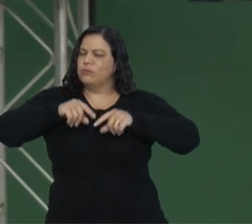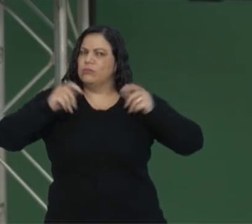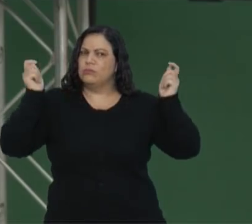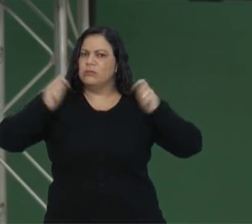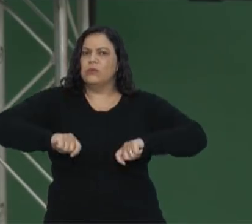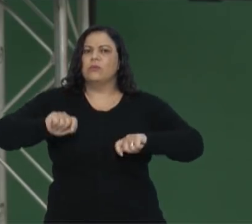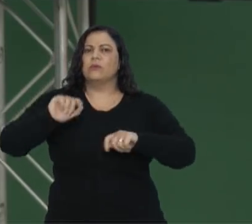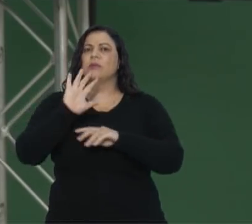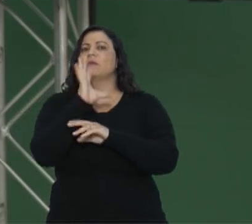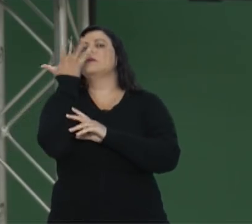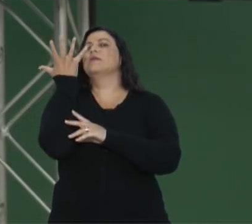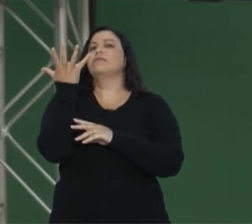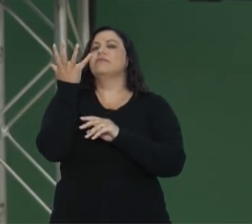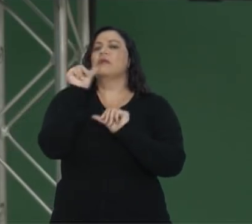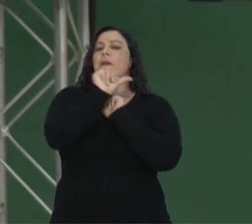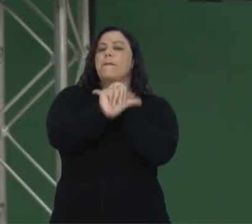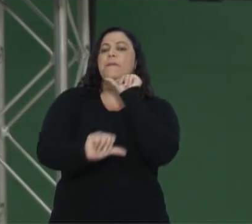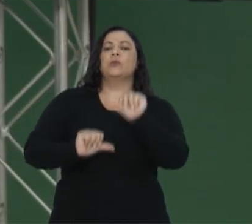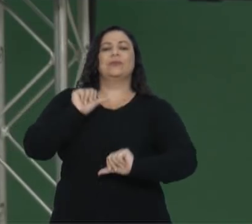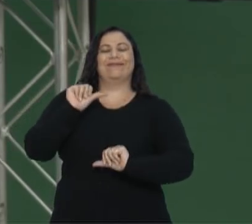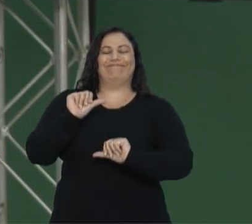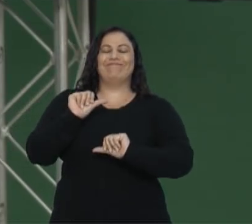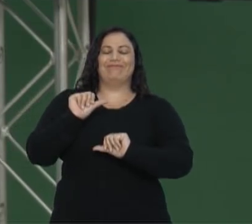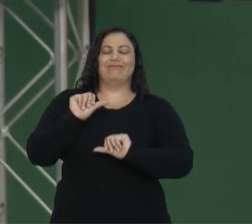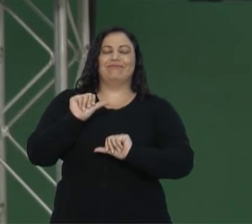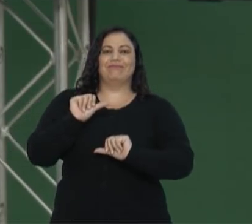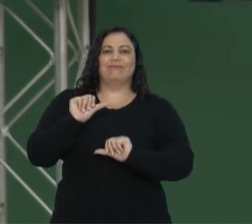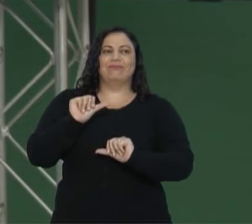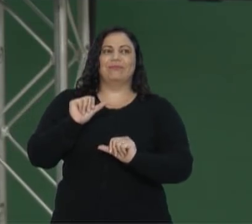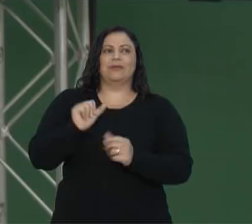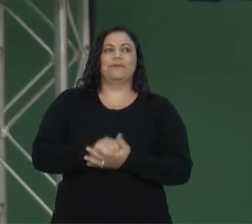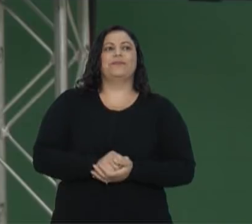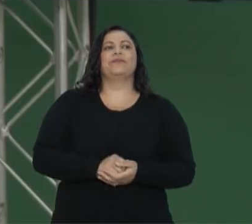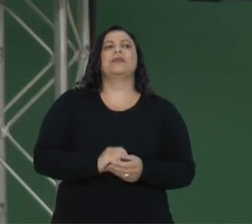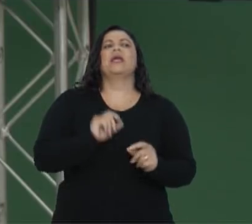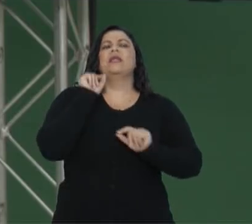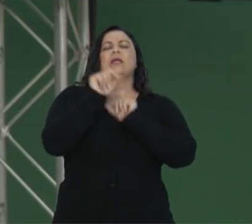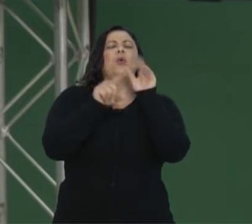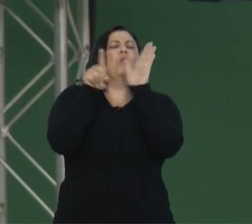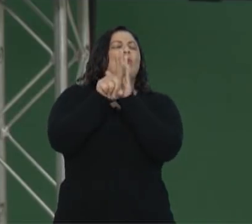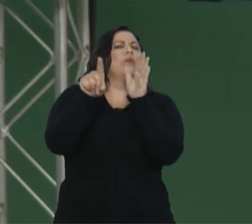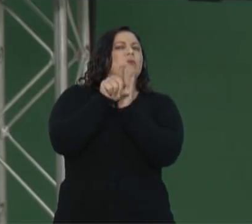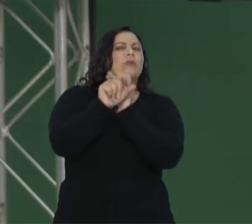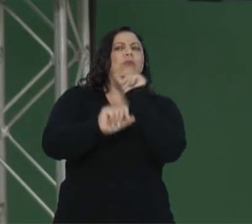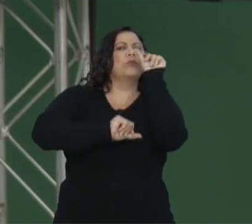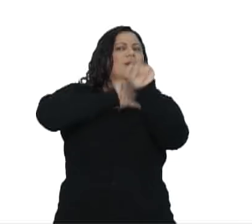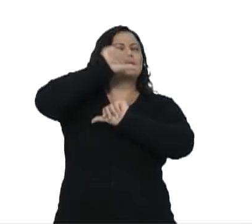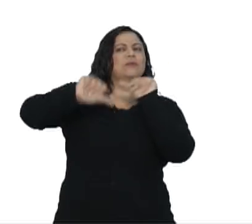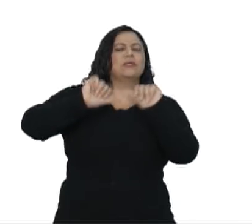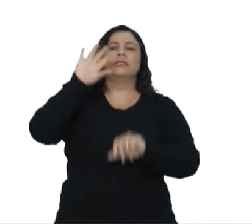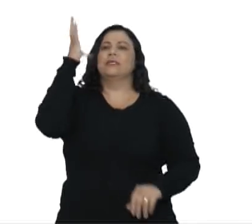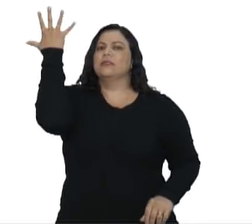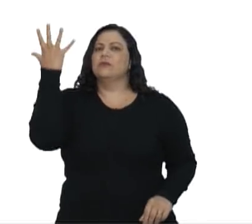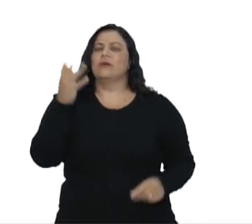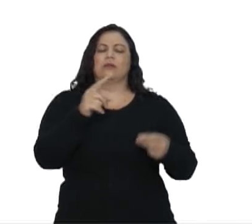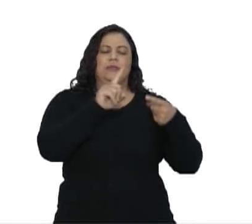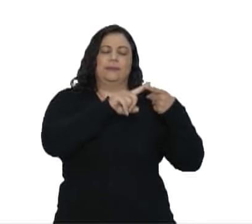reação. Nas reações químicas, quais mudanças ocorrem? Letra A, de